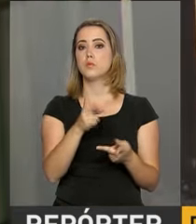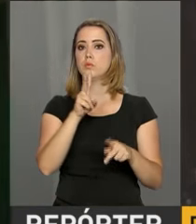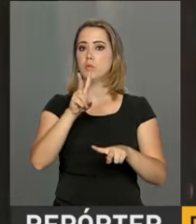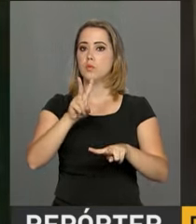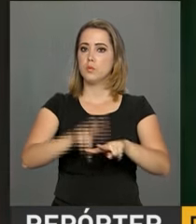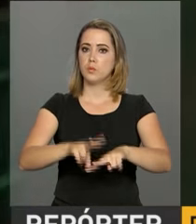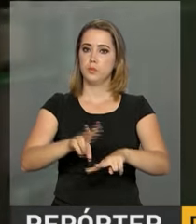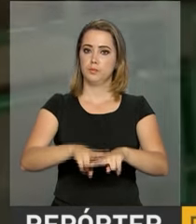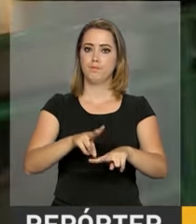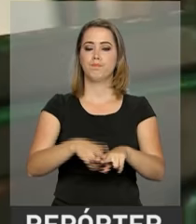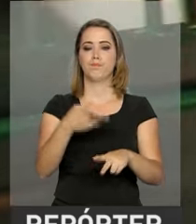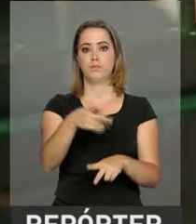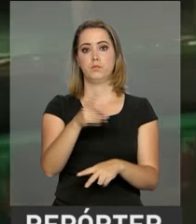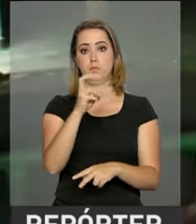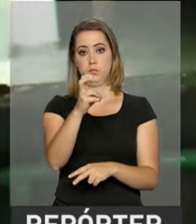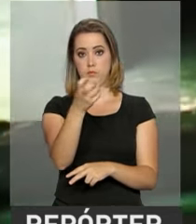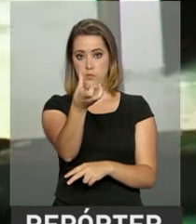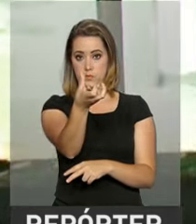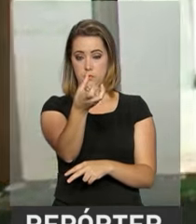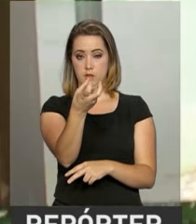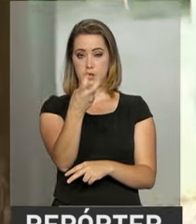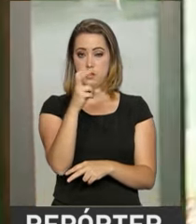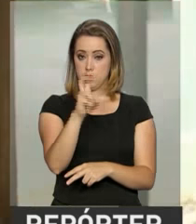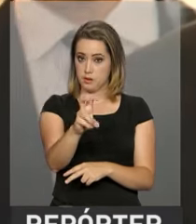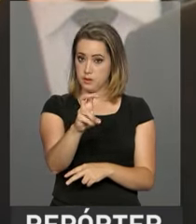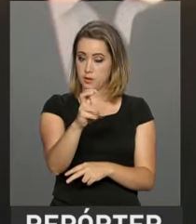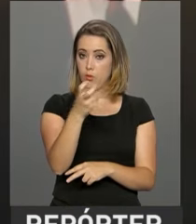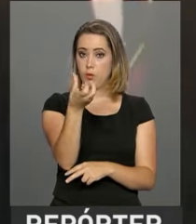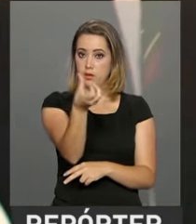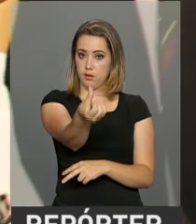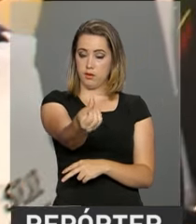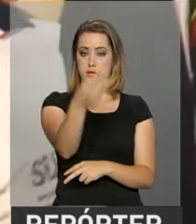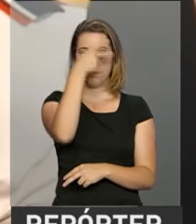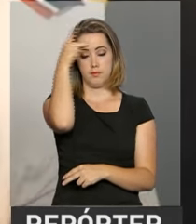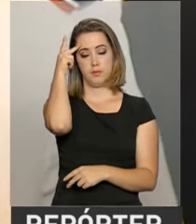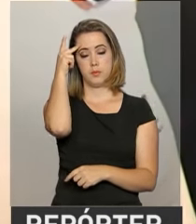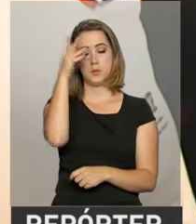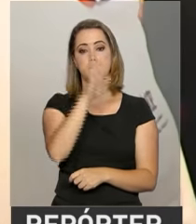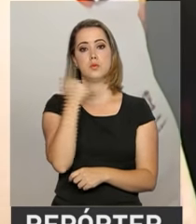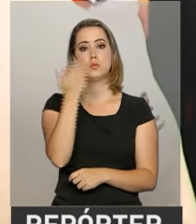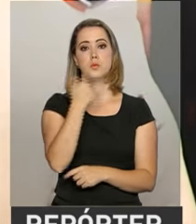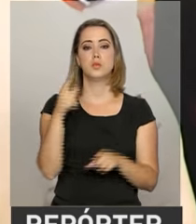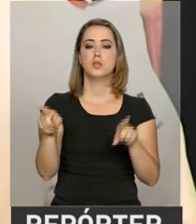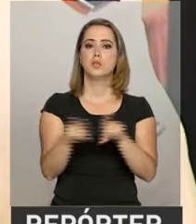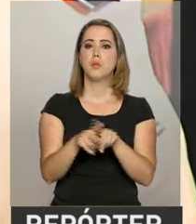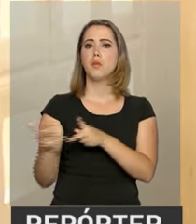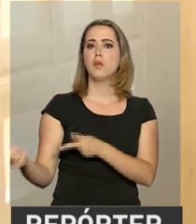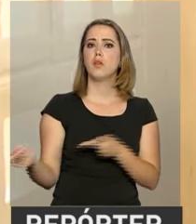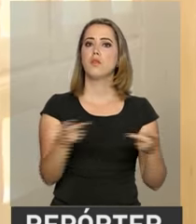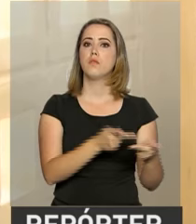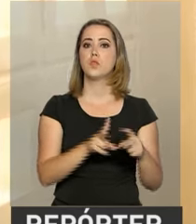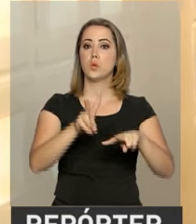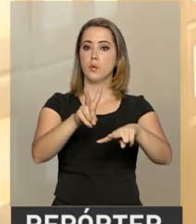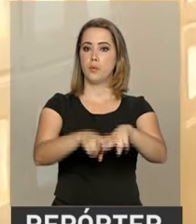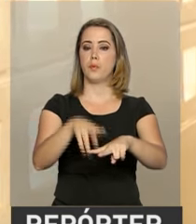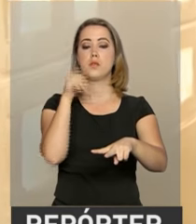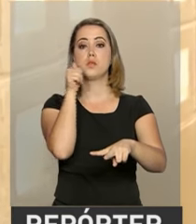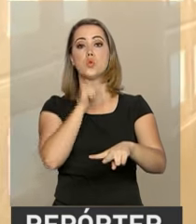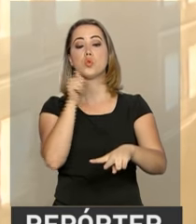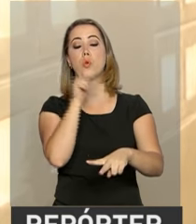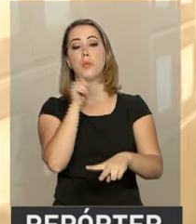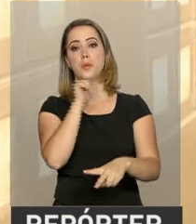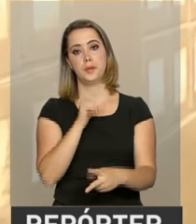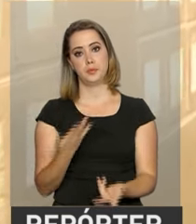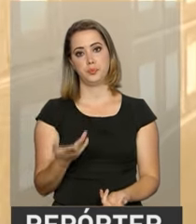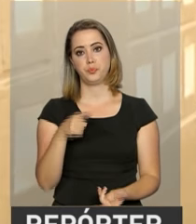levou à morte de 56 presidiários. Ele também esteve no presídio feminino na capital do Amazonas. Os líderes